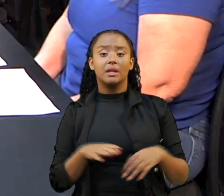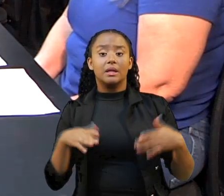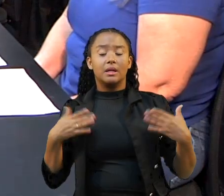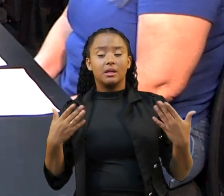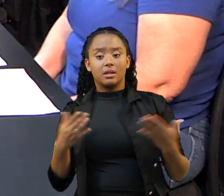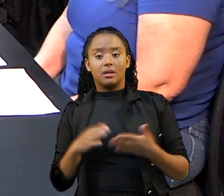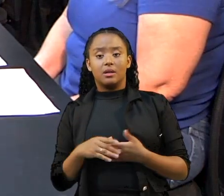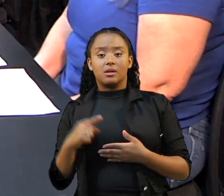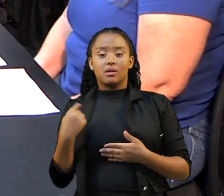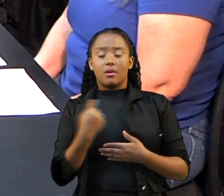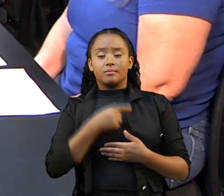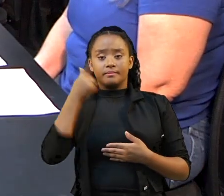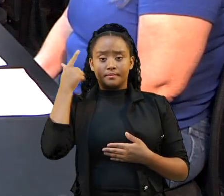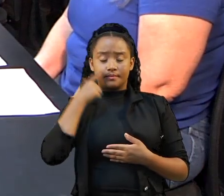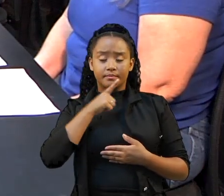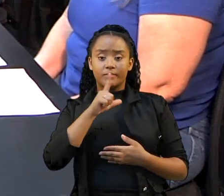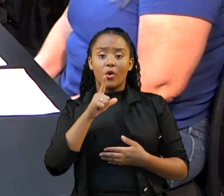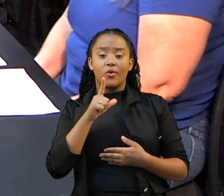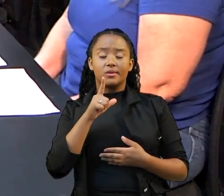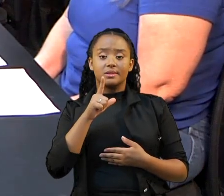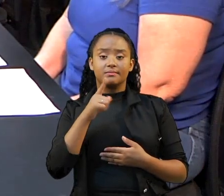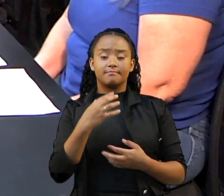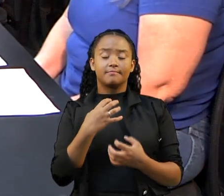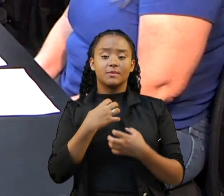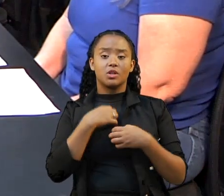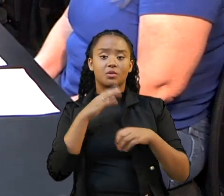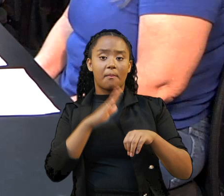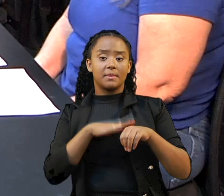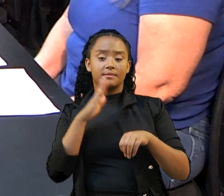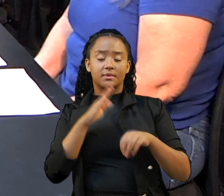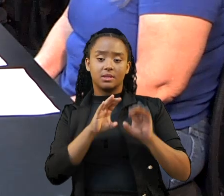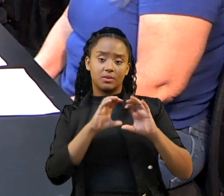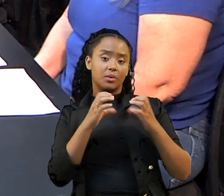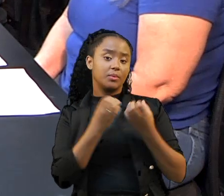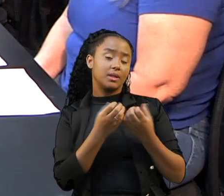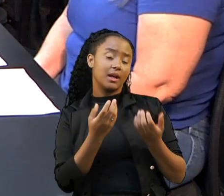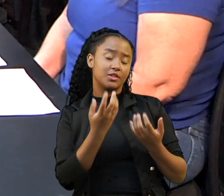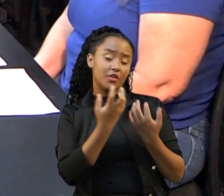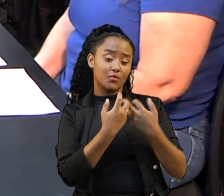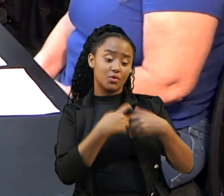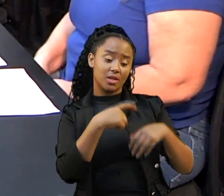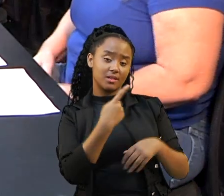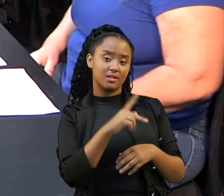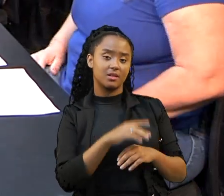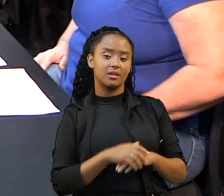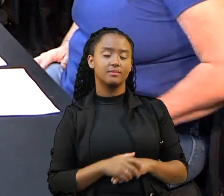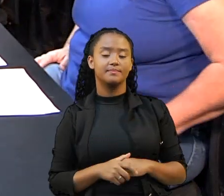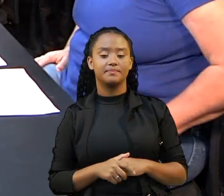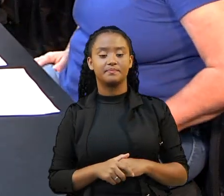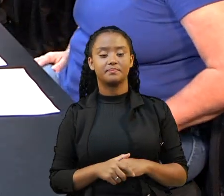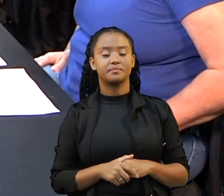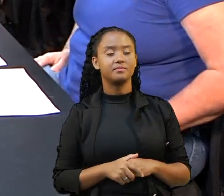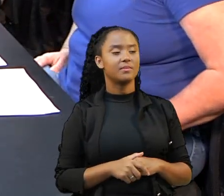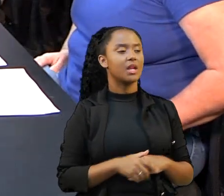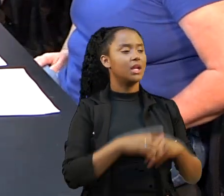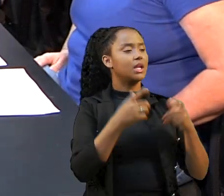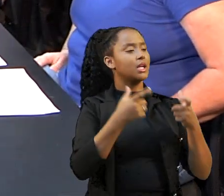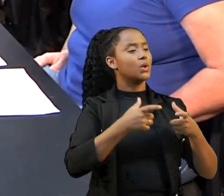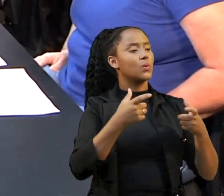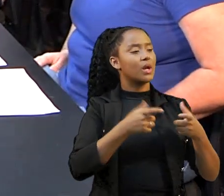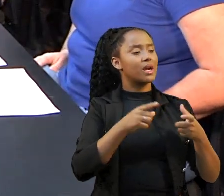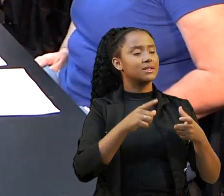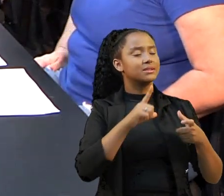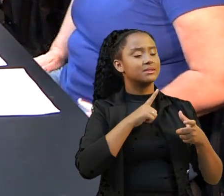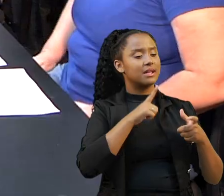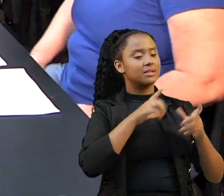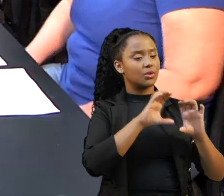gente resgata e a gente pertence à comunidade. É assim que funciona. Onde fica a comunidade? Fica lá no